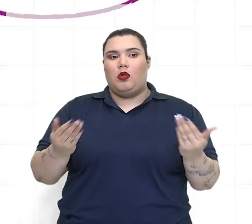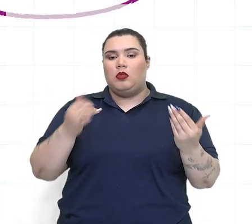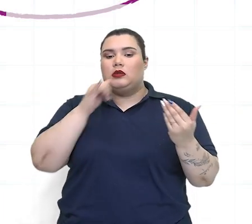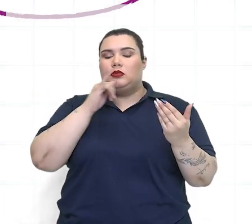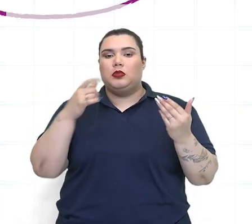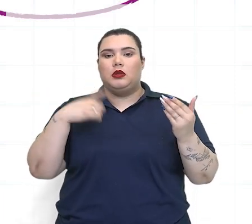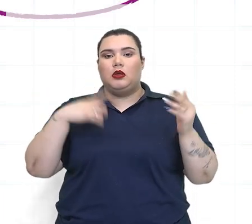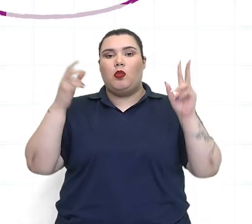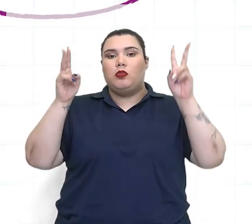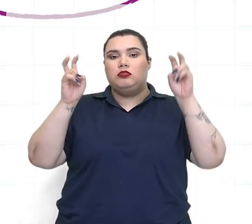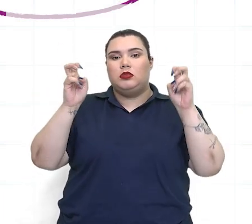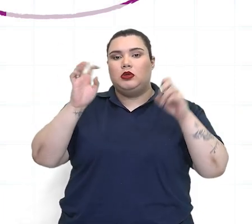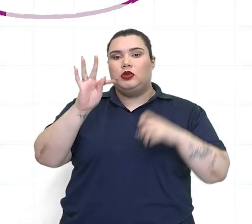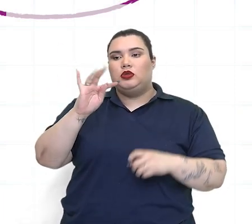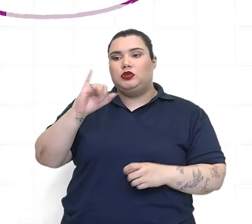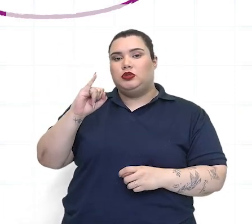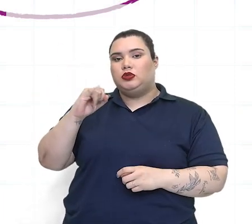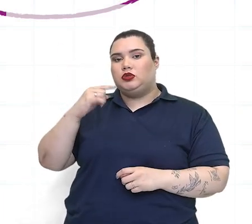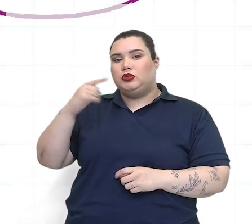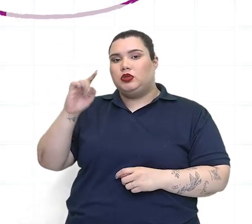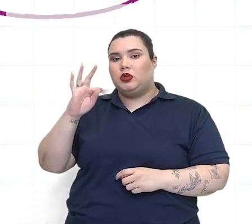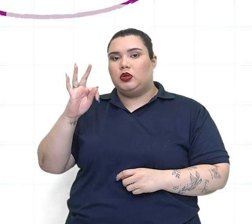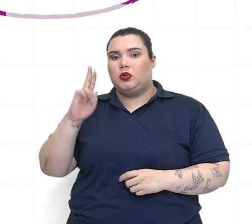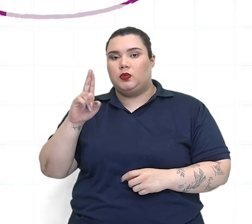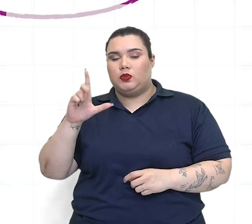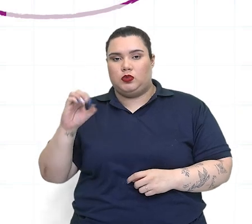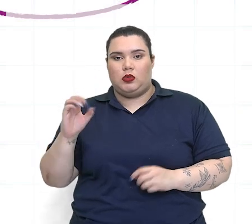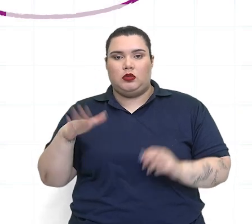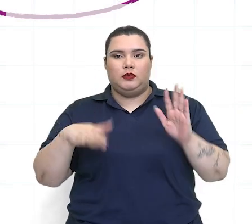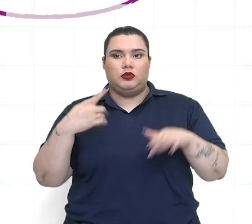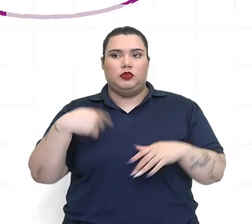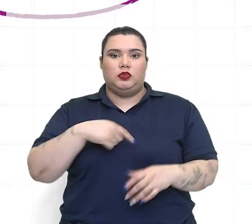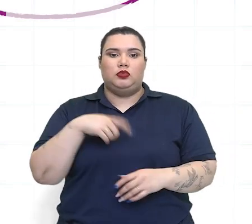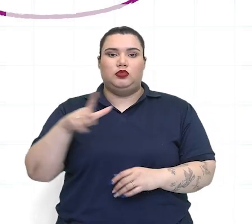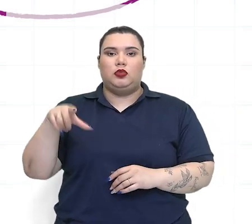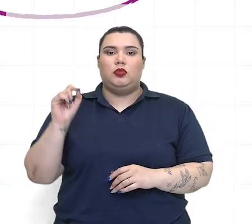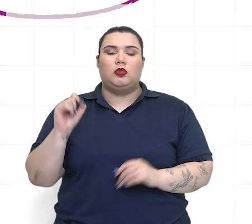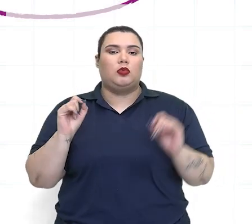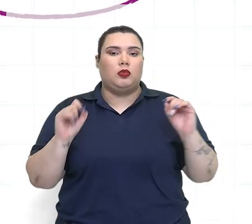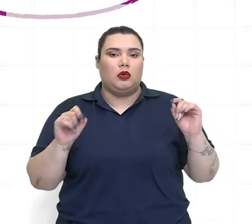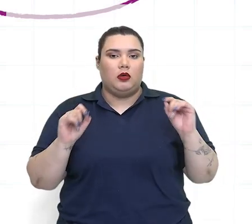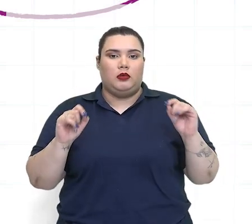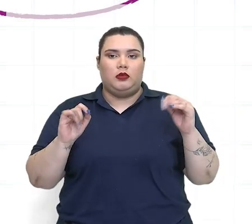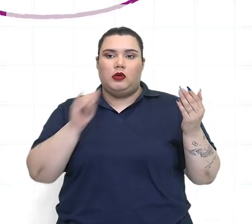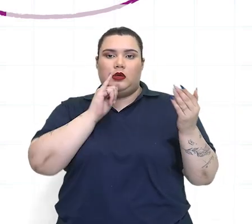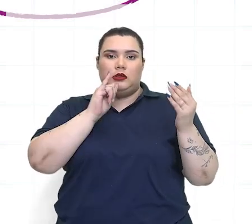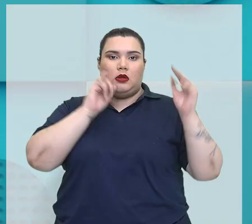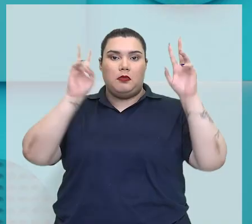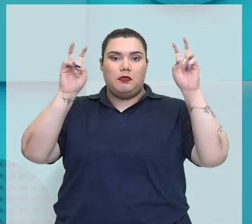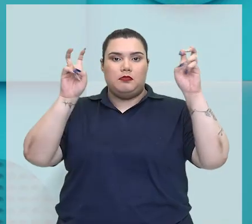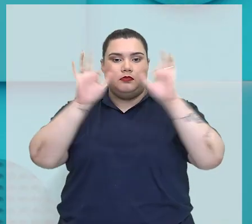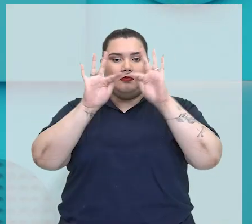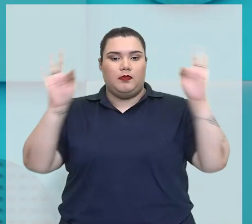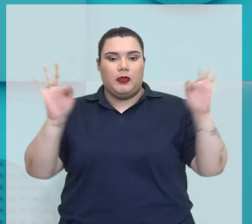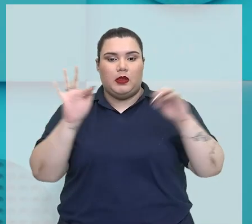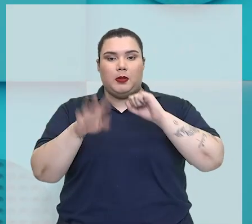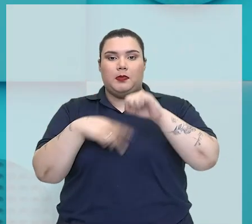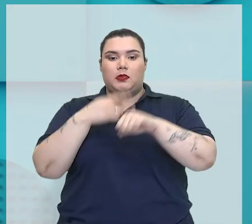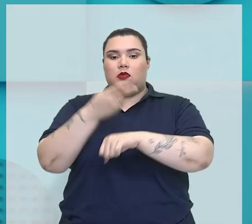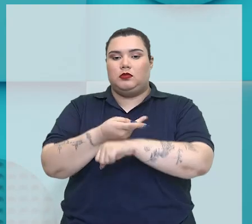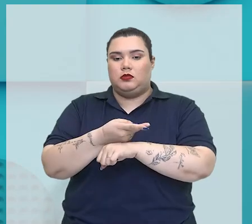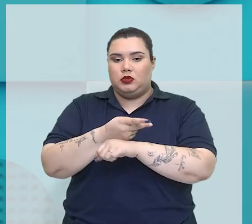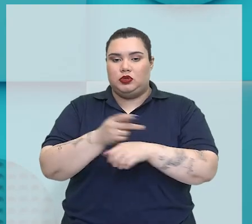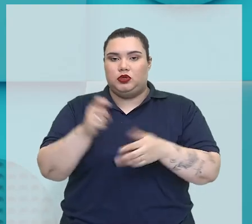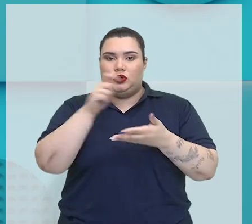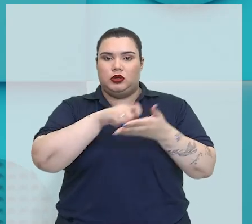título. Muitas vezes, a gente escolhe, na maioria das vezes, né, escolhe o título depois, né,